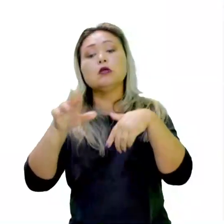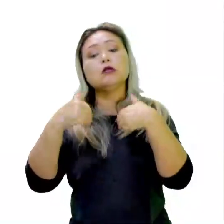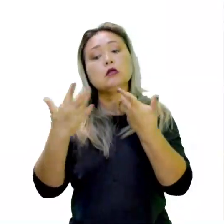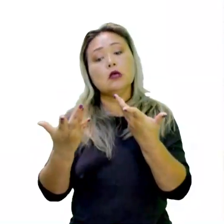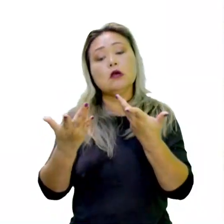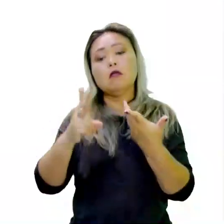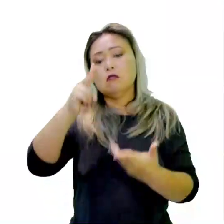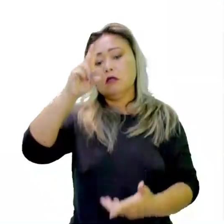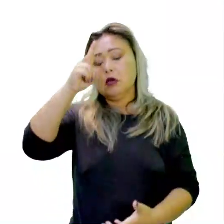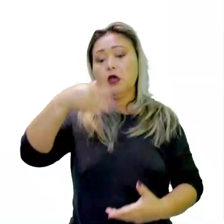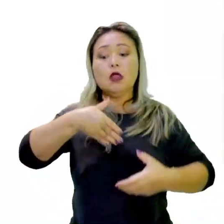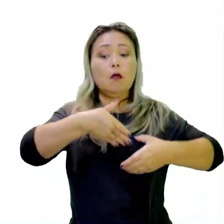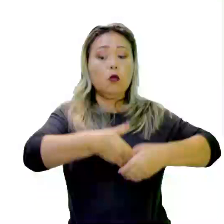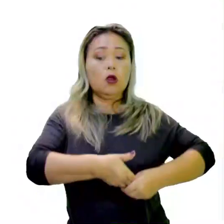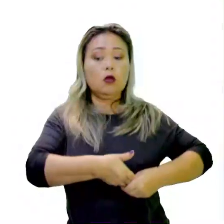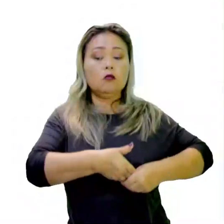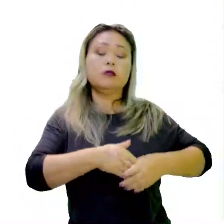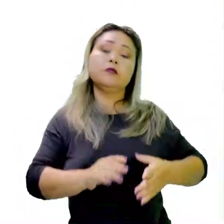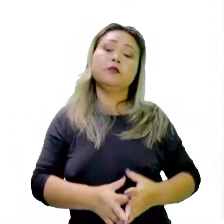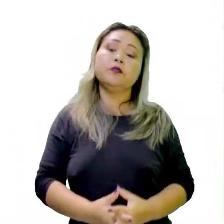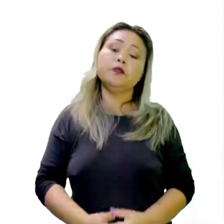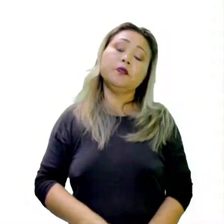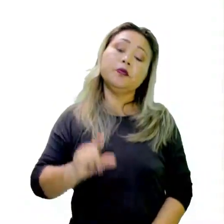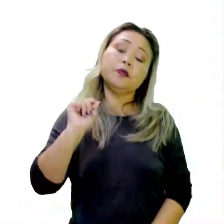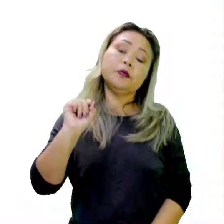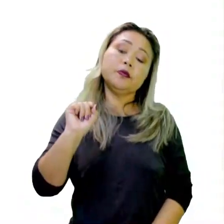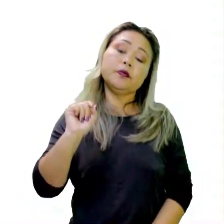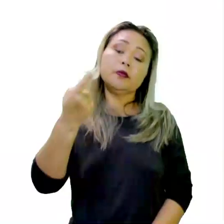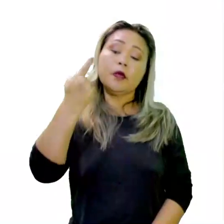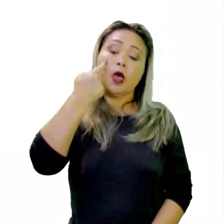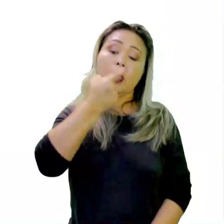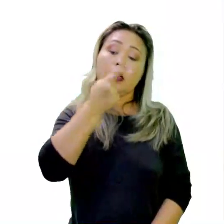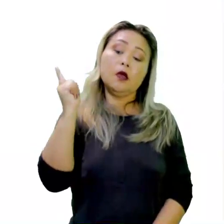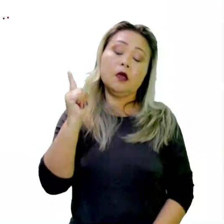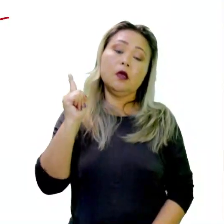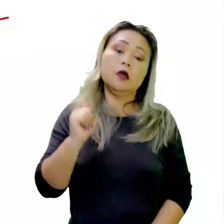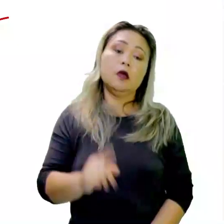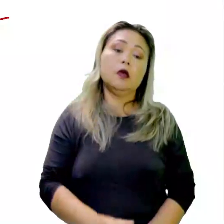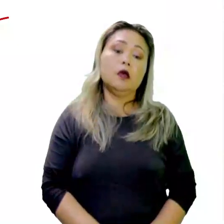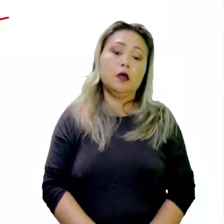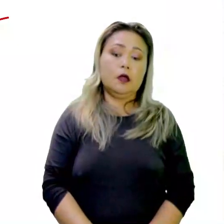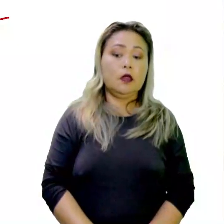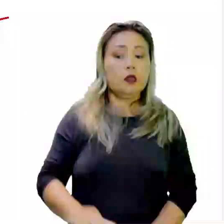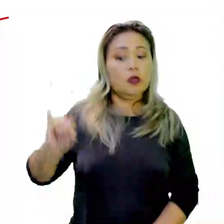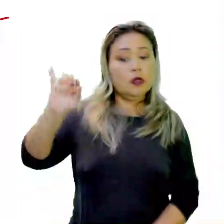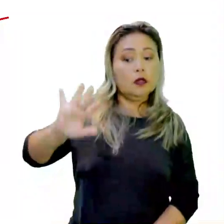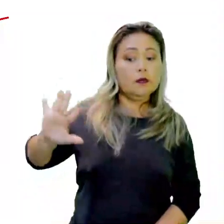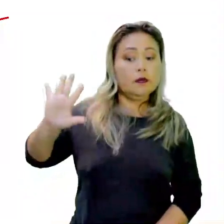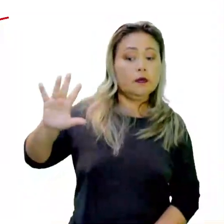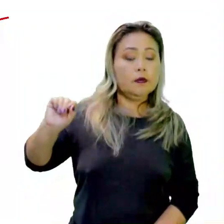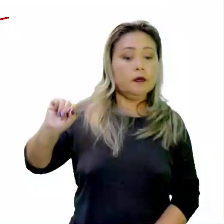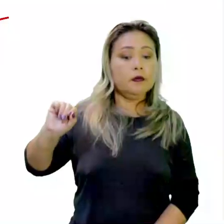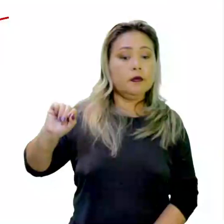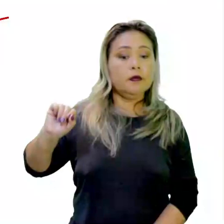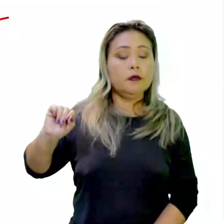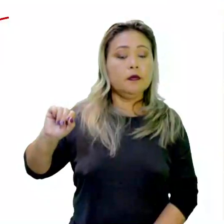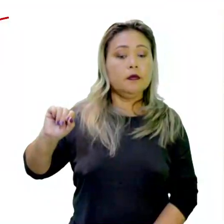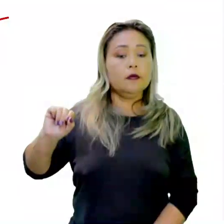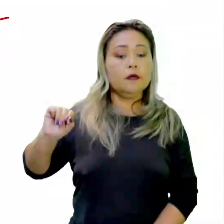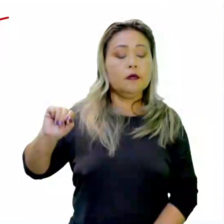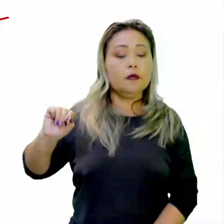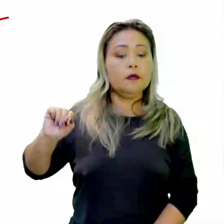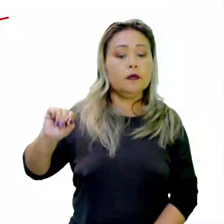Napoleão. Então, o que nós observamos aqui, né, nessas obras? O